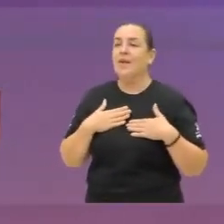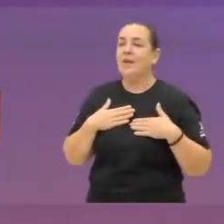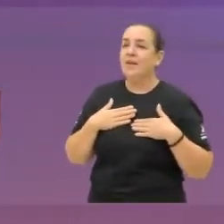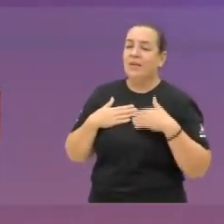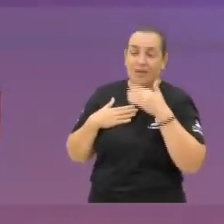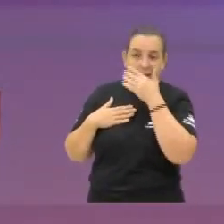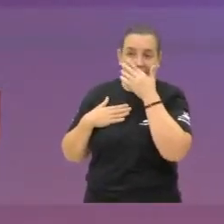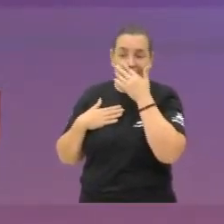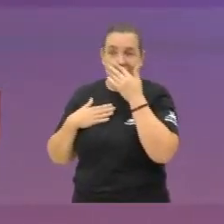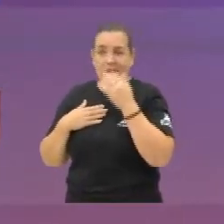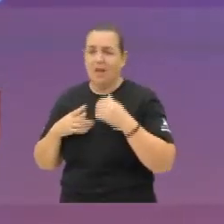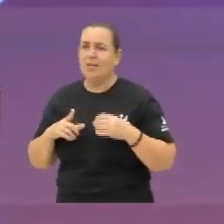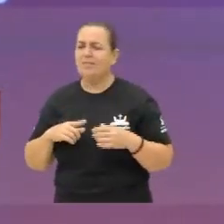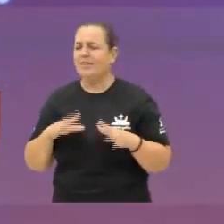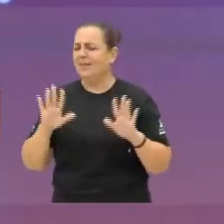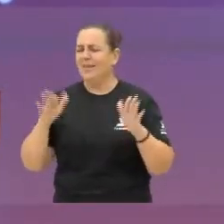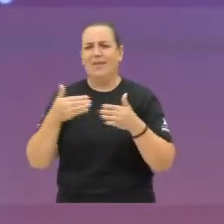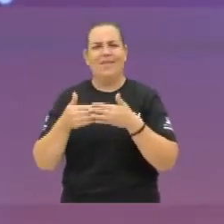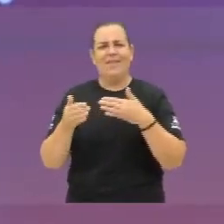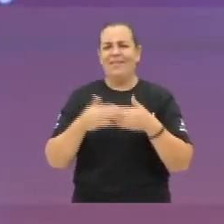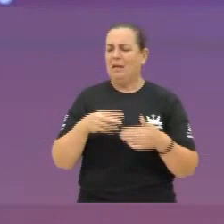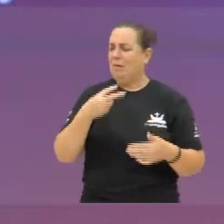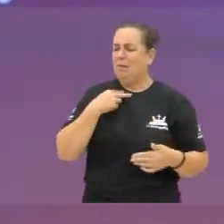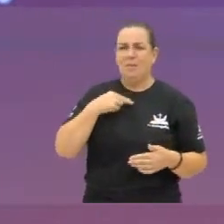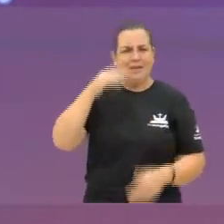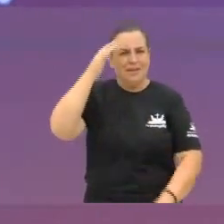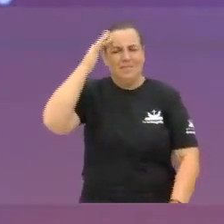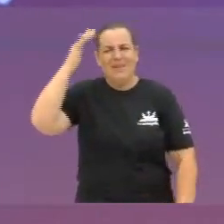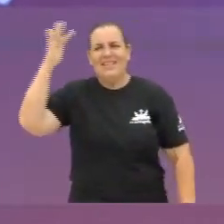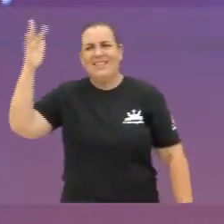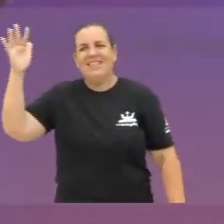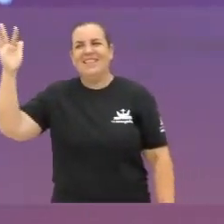bem mais que eu possa imaginar.